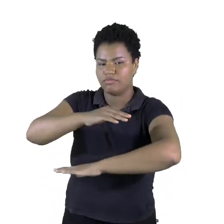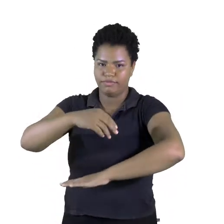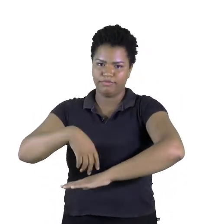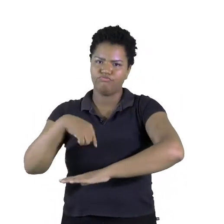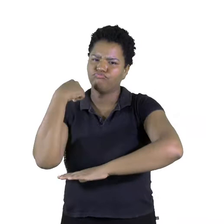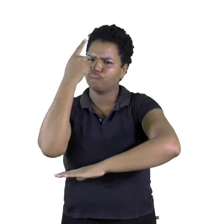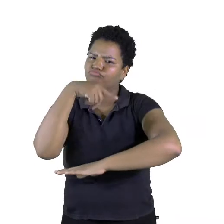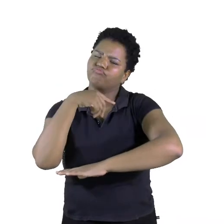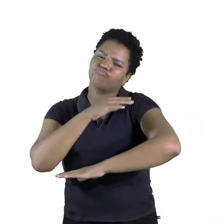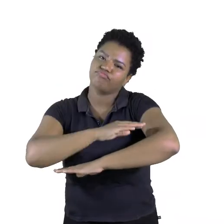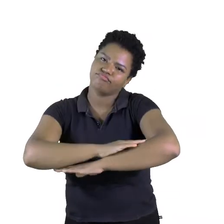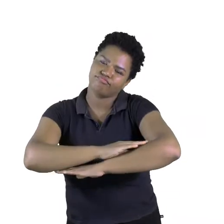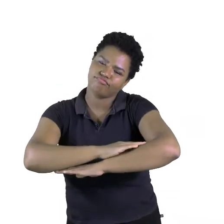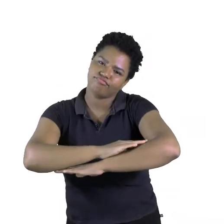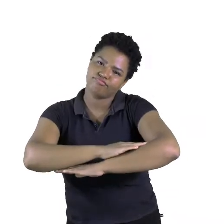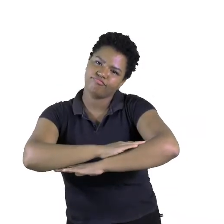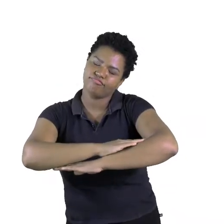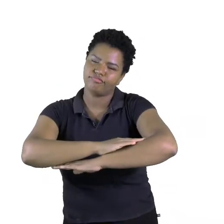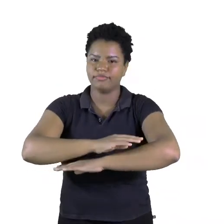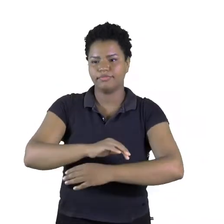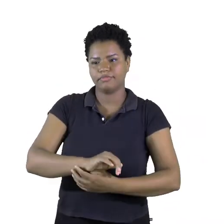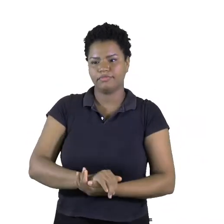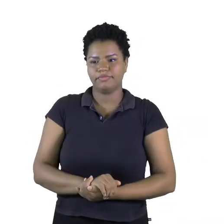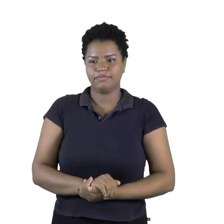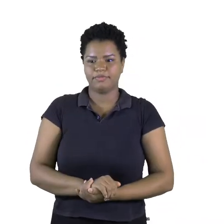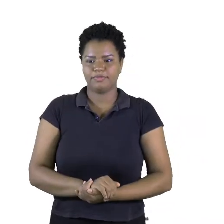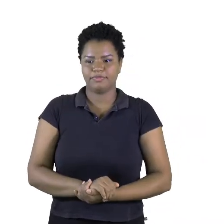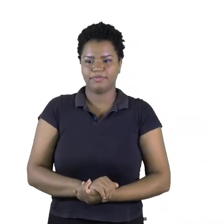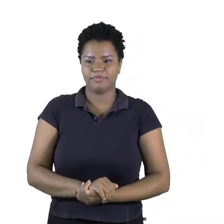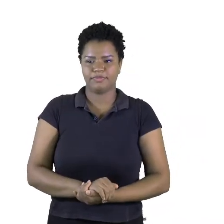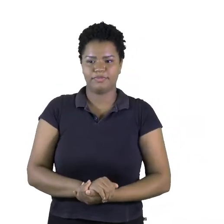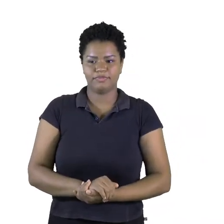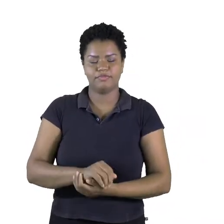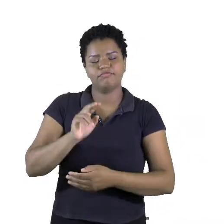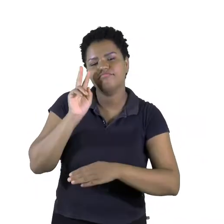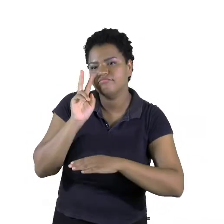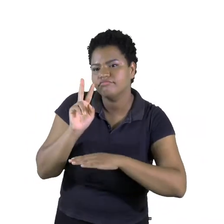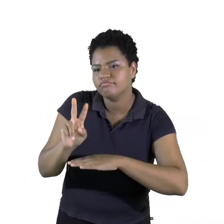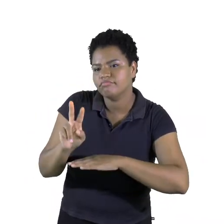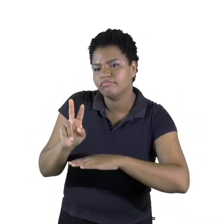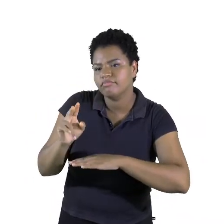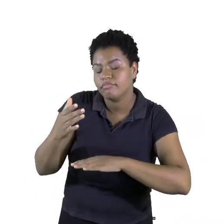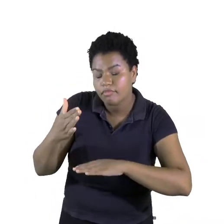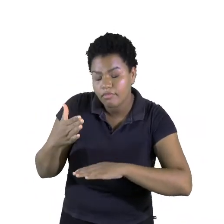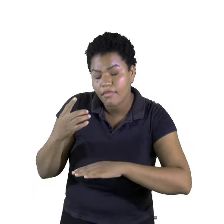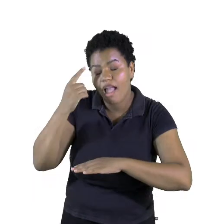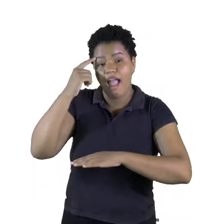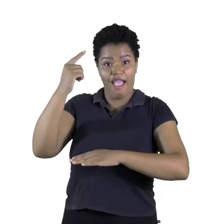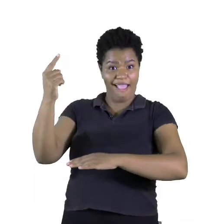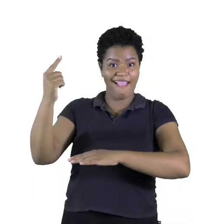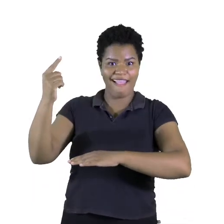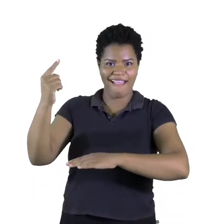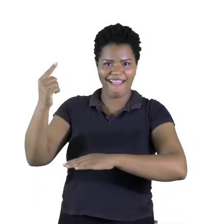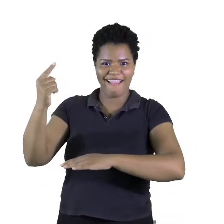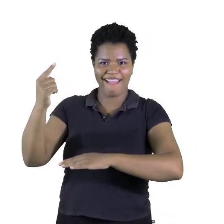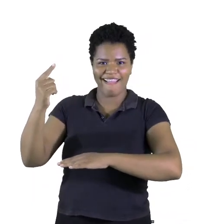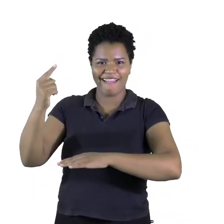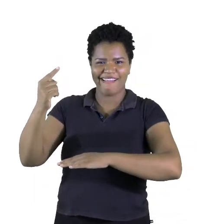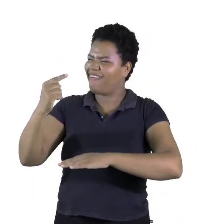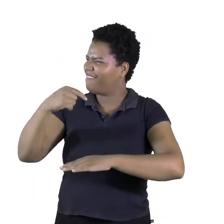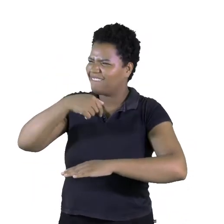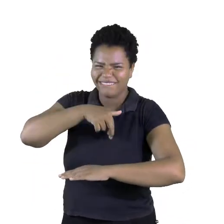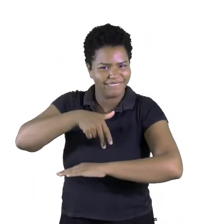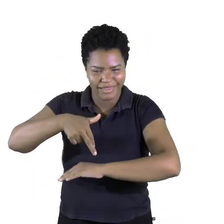expressão. E aí, ela olha para a janela e de repente ela tem uma ideia. Ela sai